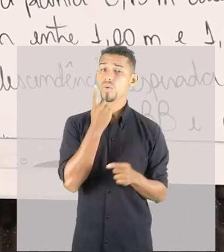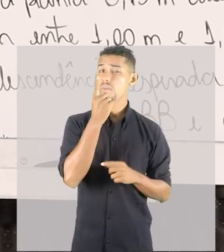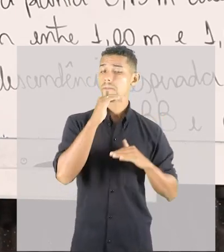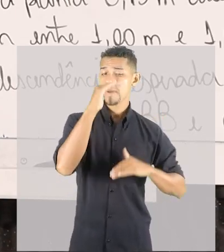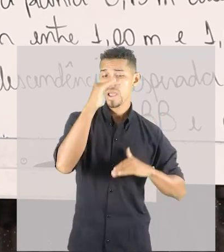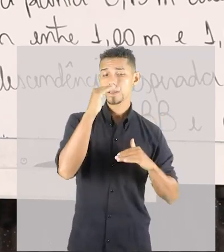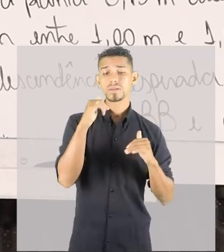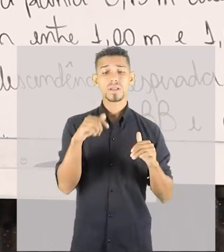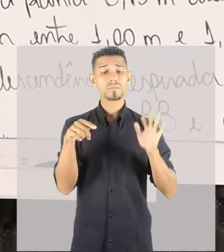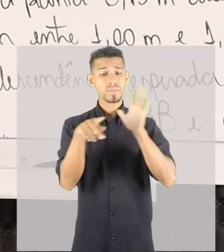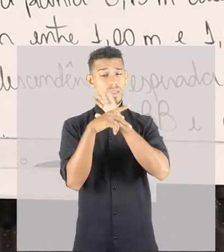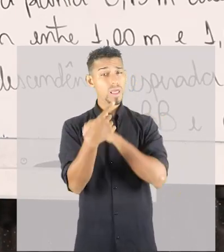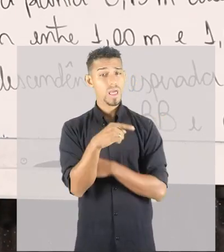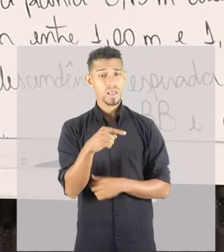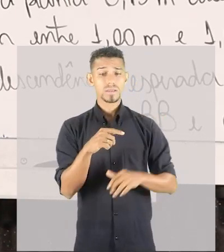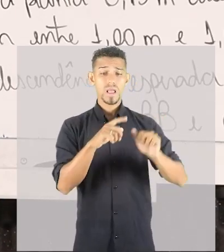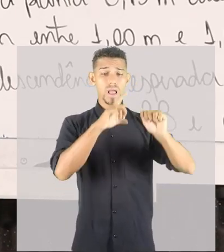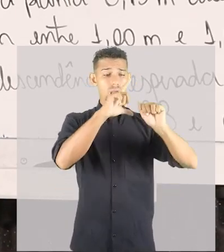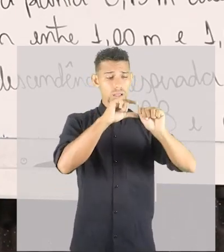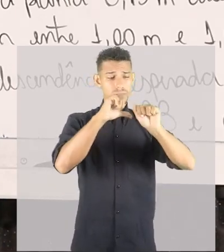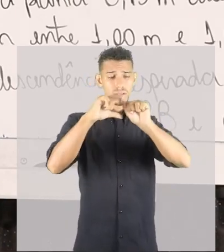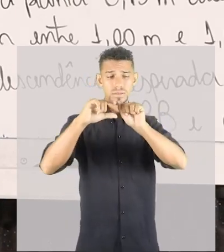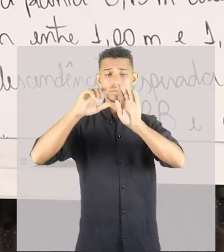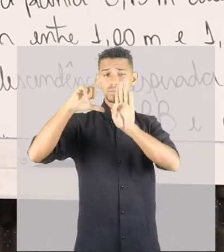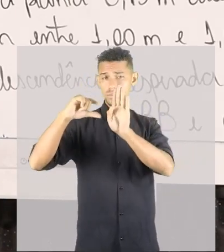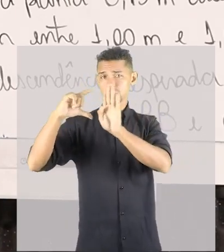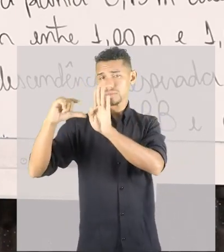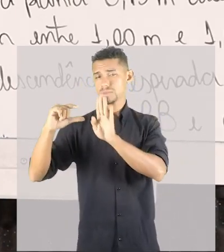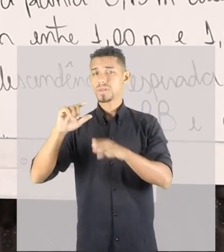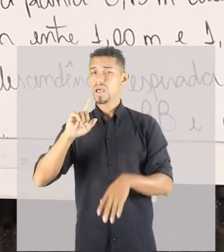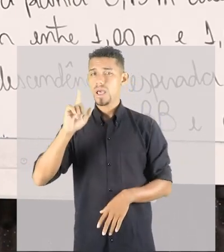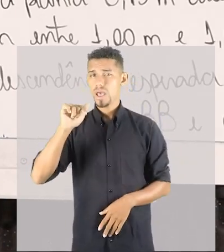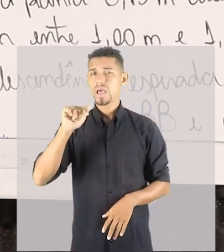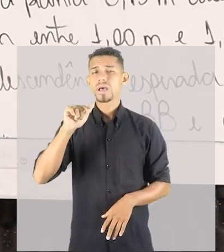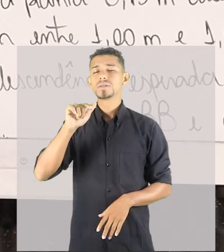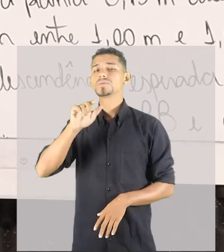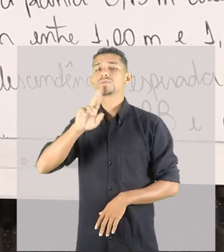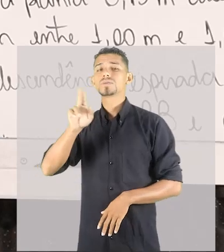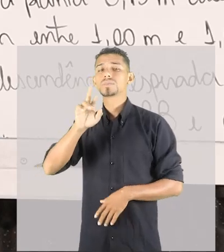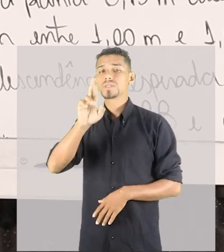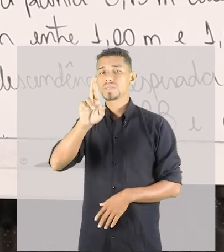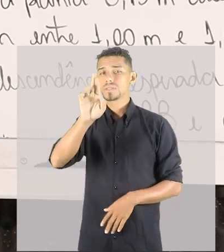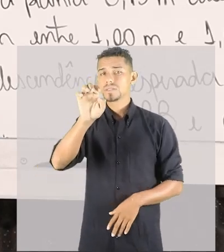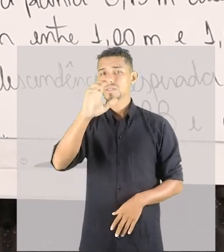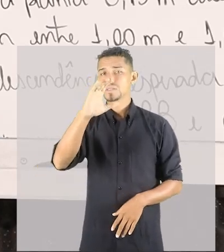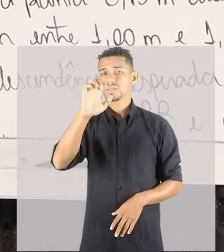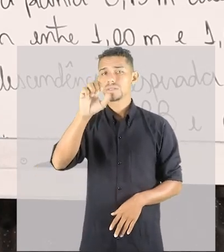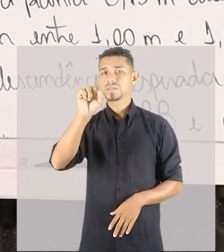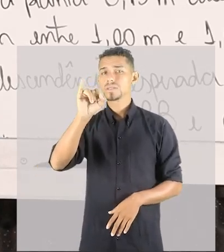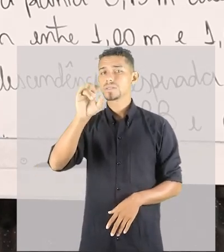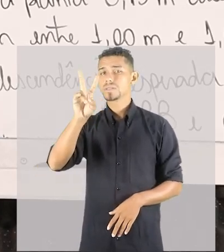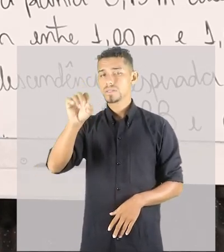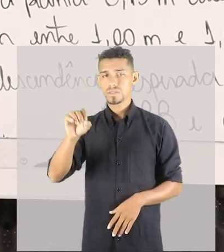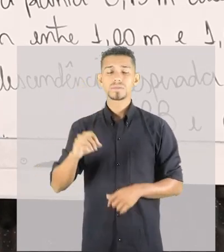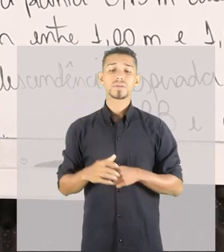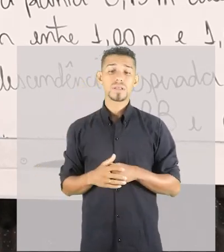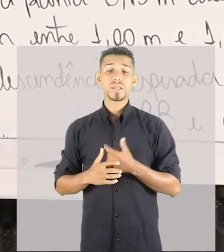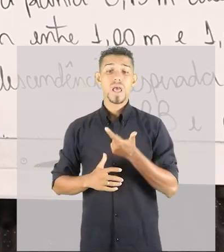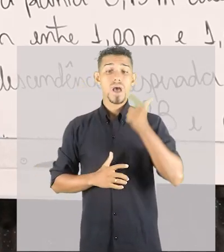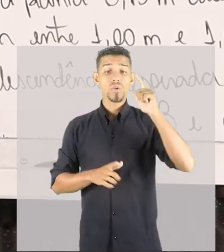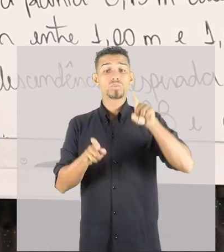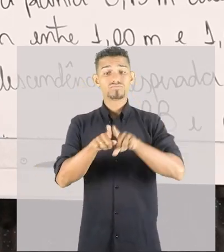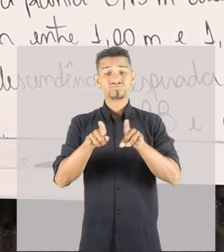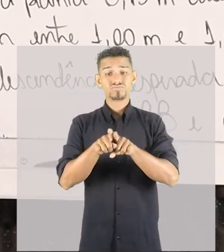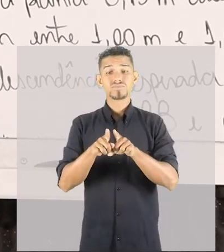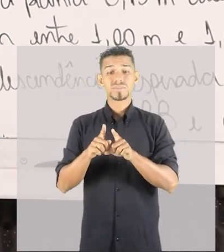tá nessa extremidade aqui, totalmente recessivo. E a planta, né, que tá lá na outra extremidade, seria a nossa